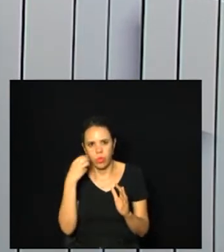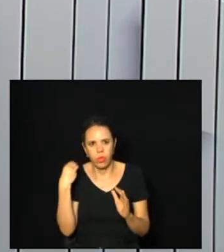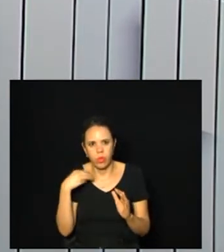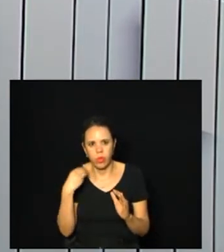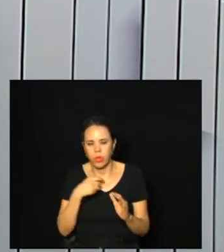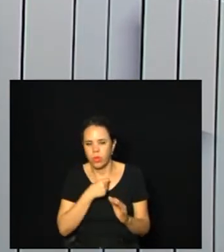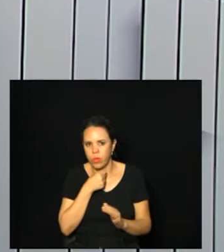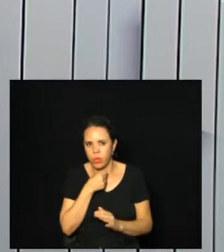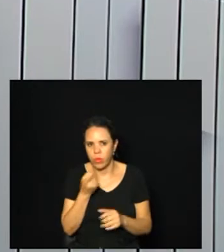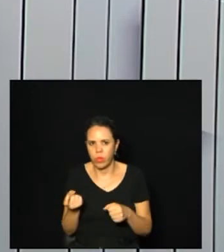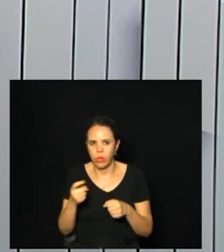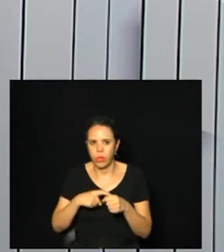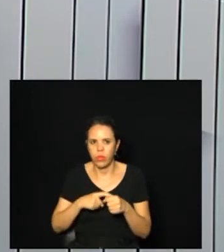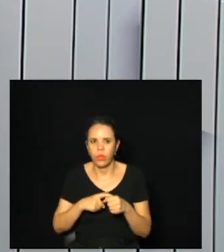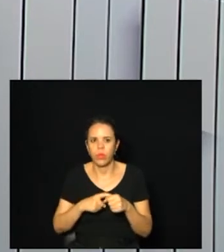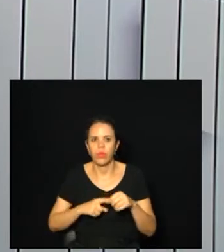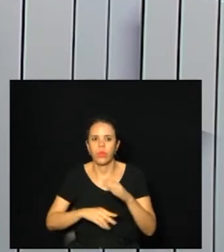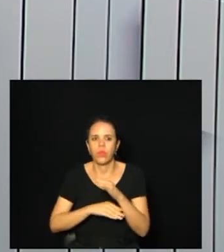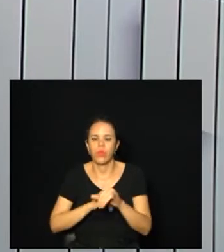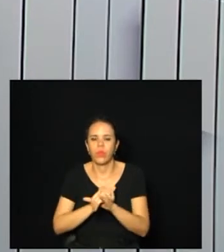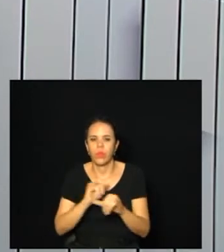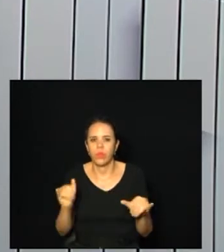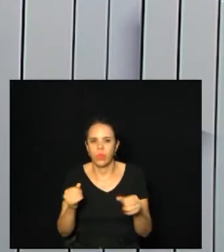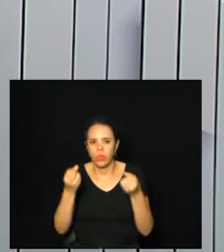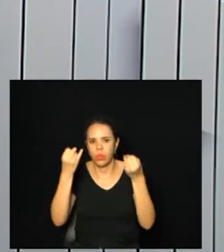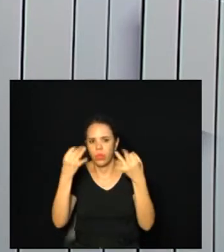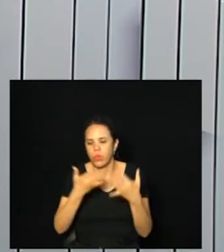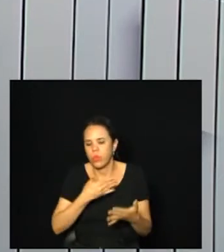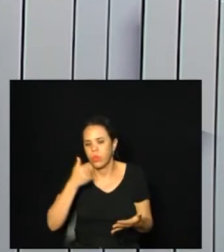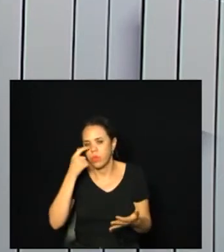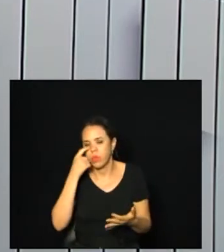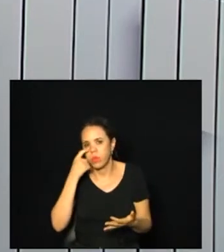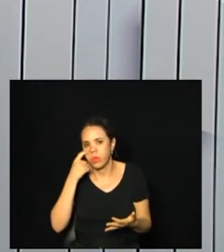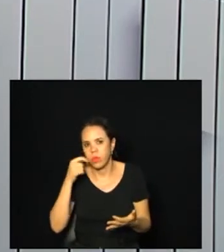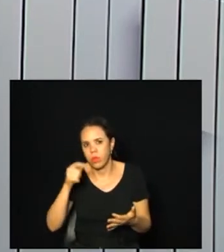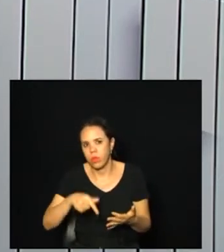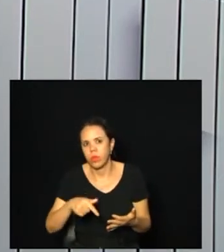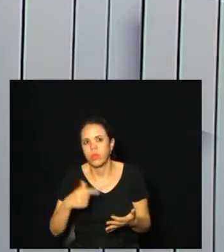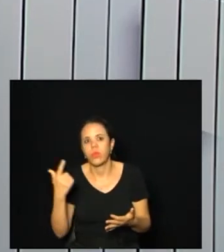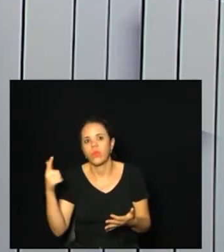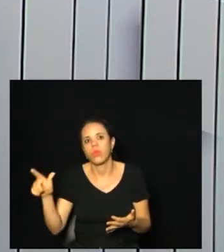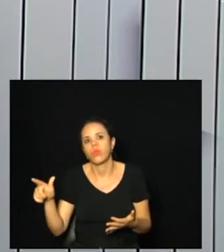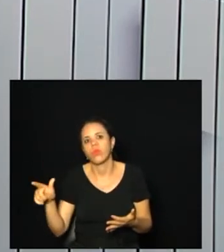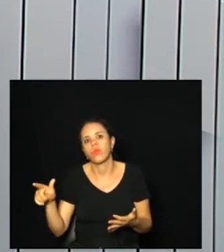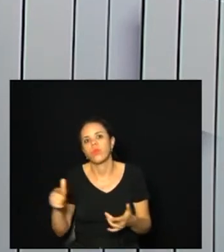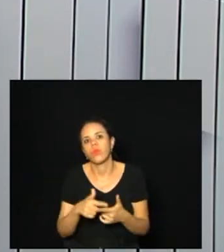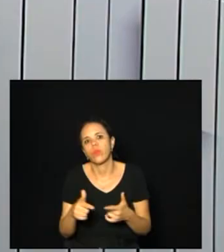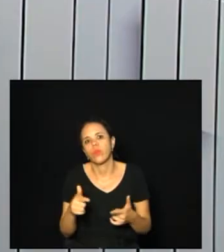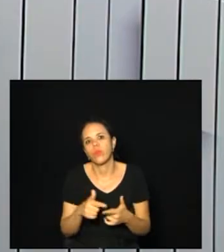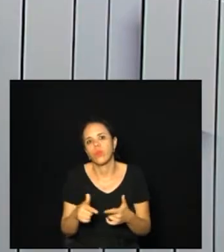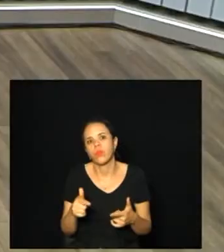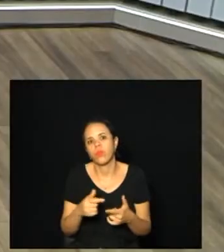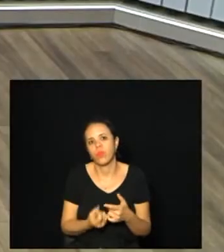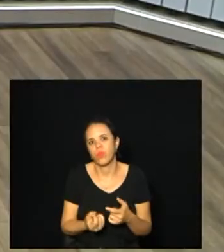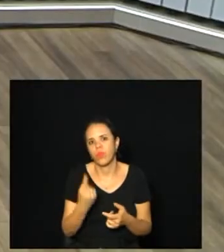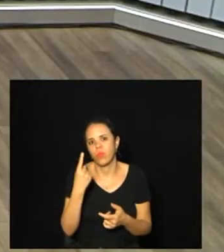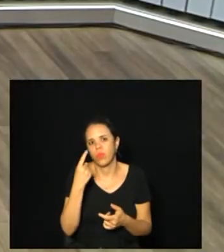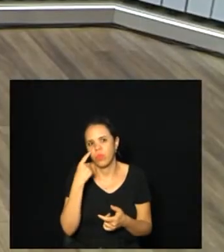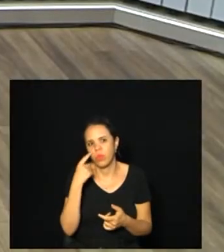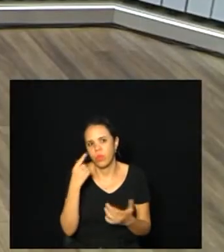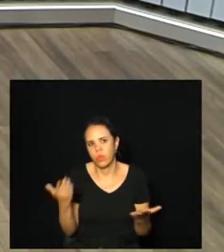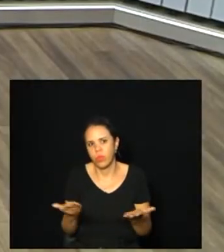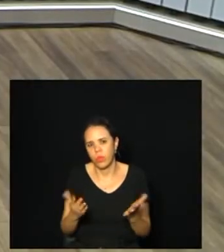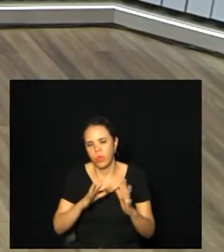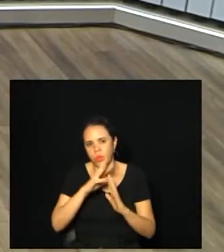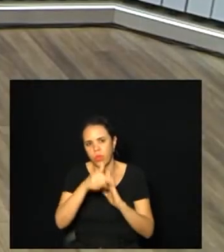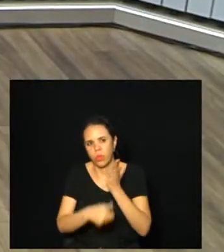Mariana Meire está de volta aqui ao Câmara Notícia e explica melhor sobre esse e outros casos inusitados a partir